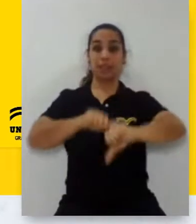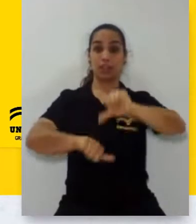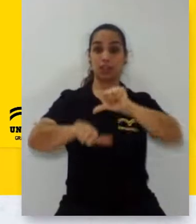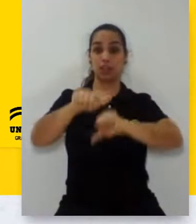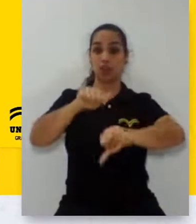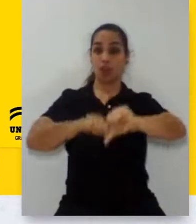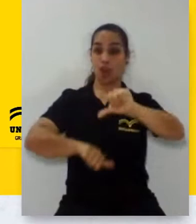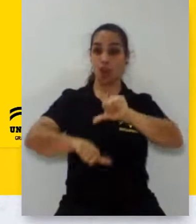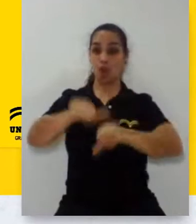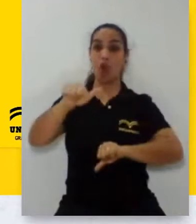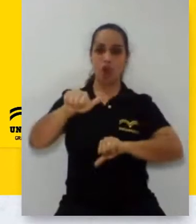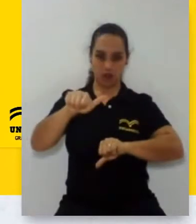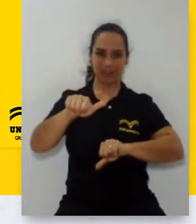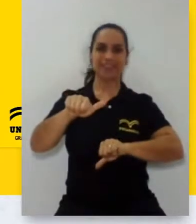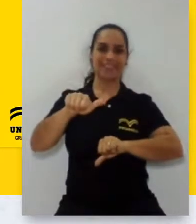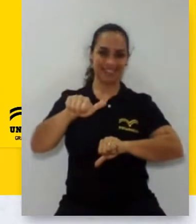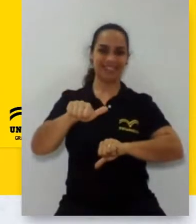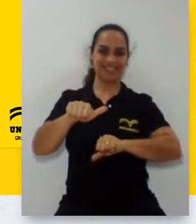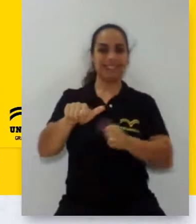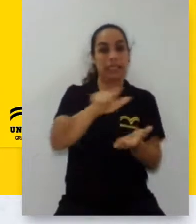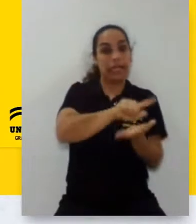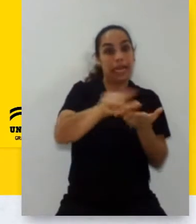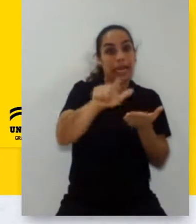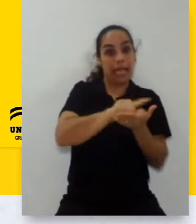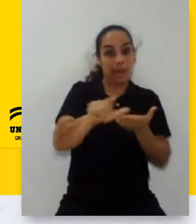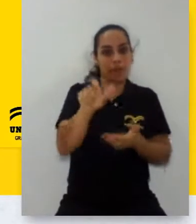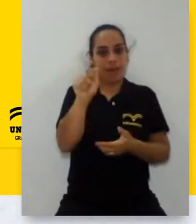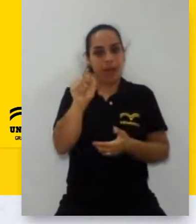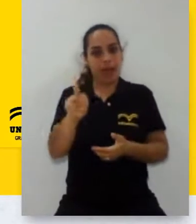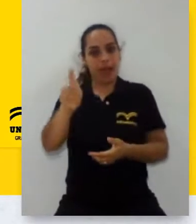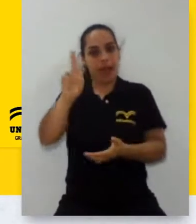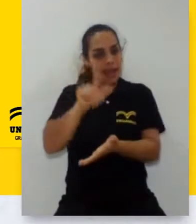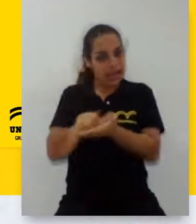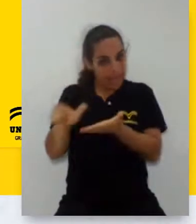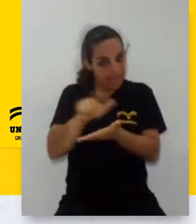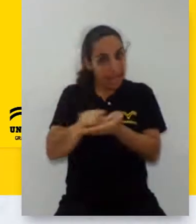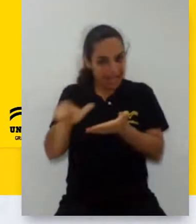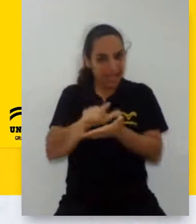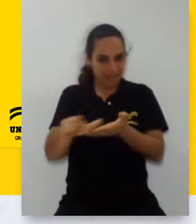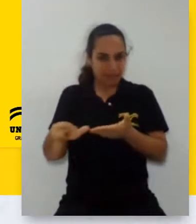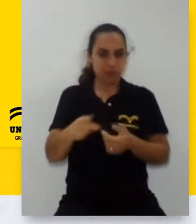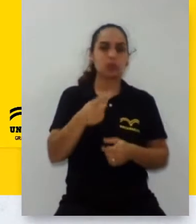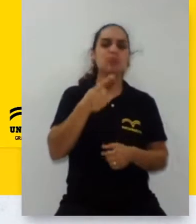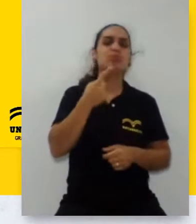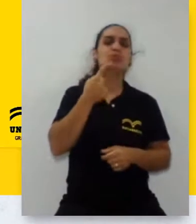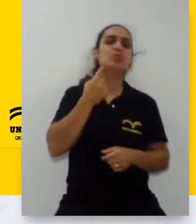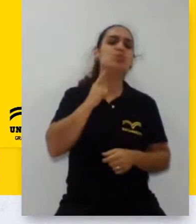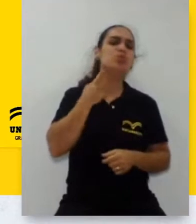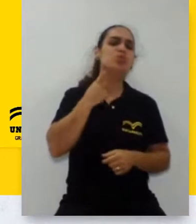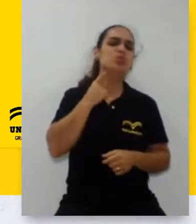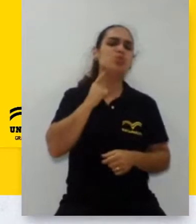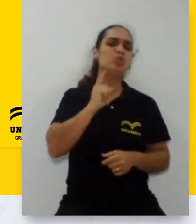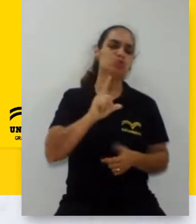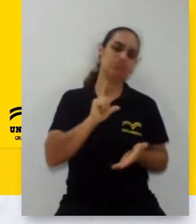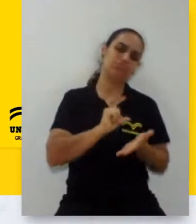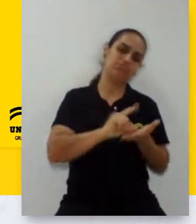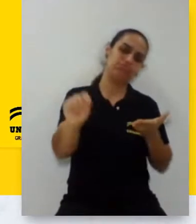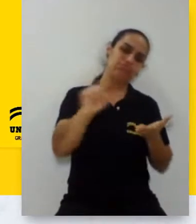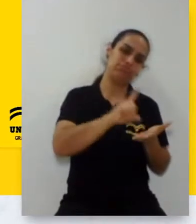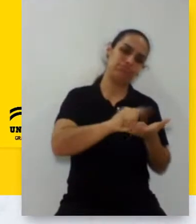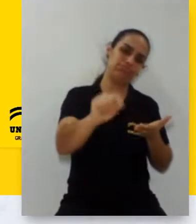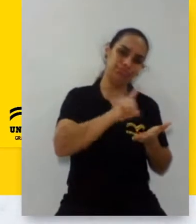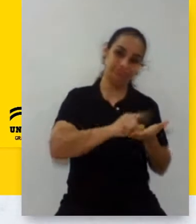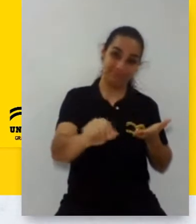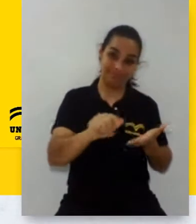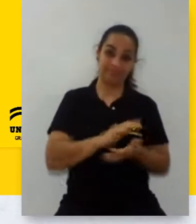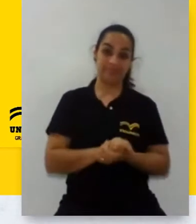oxigênio faz toda uma função, lá nós vamos entrar em detalhes agora do ciclo de Krebs, enfim, mas lá então ocorre a